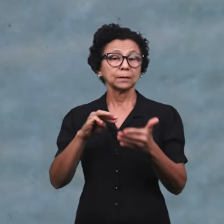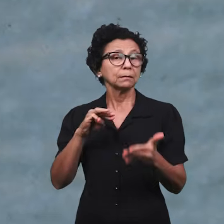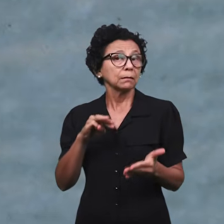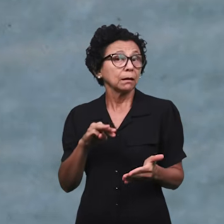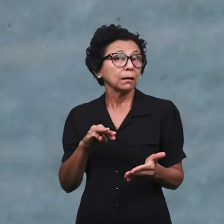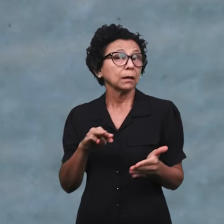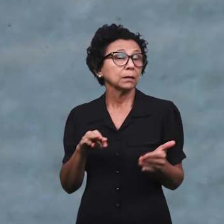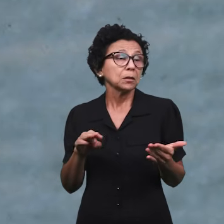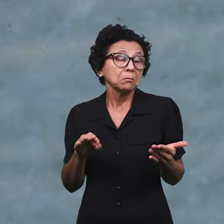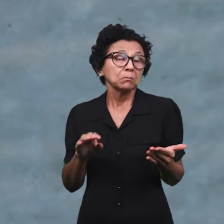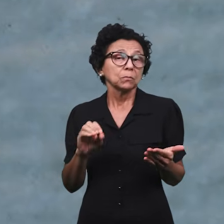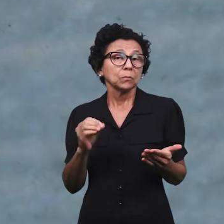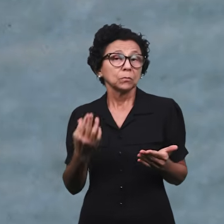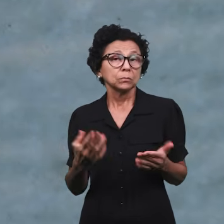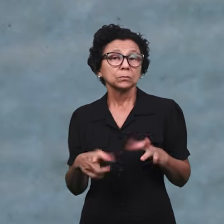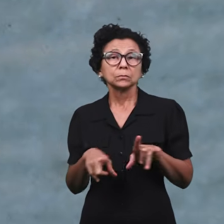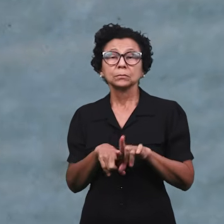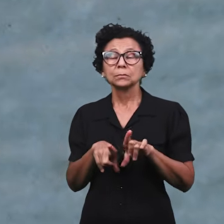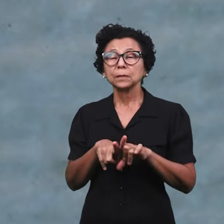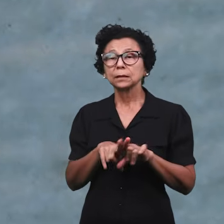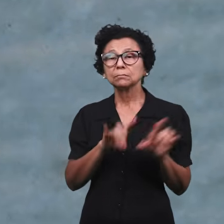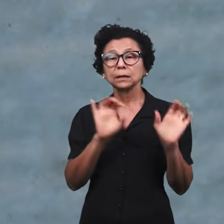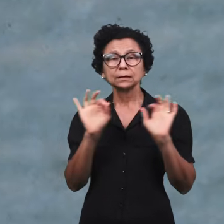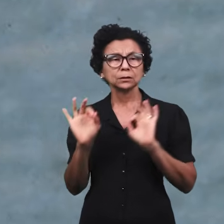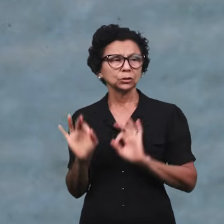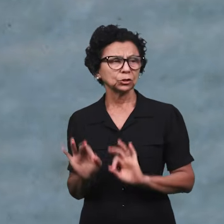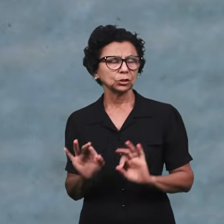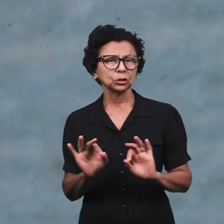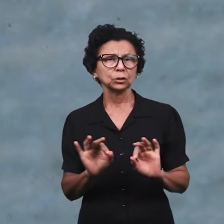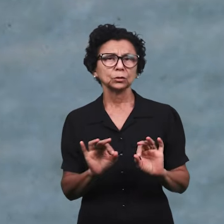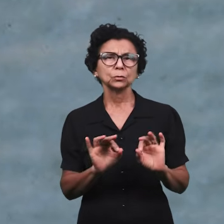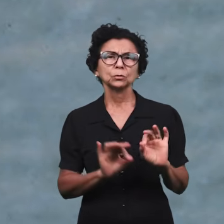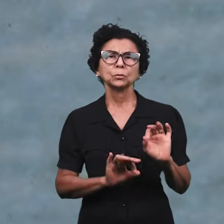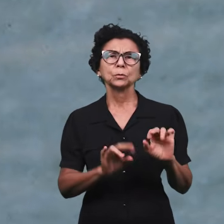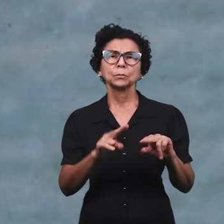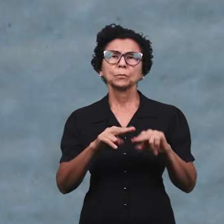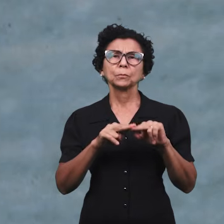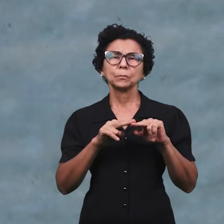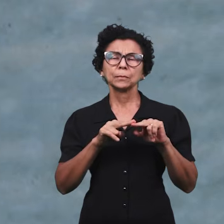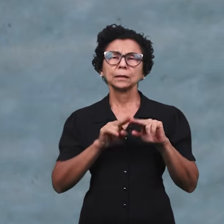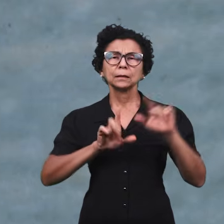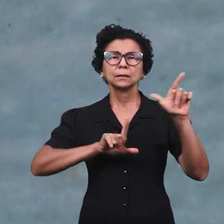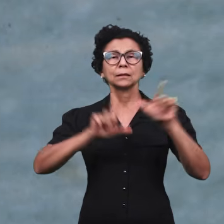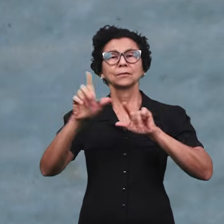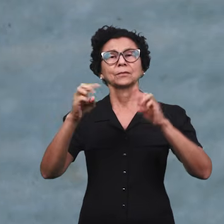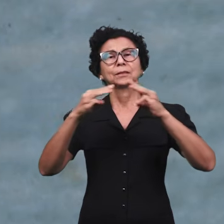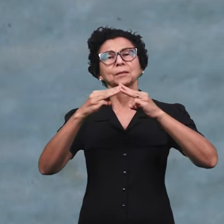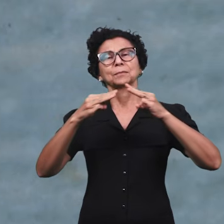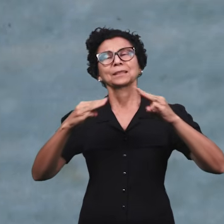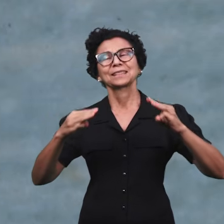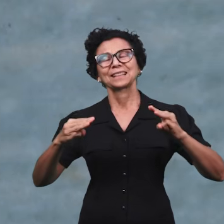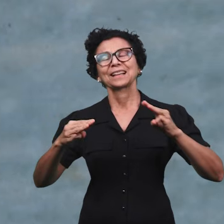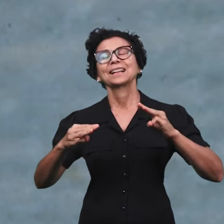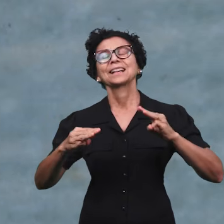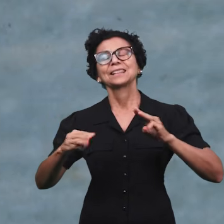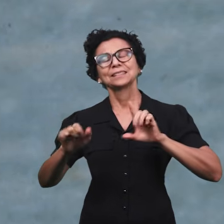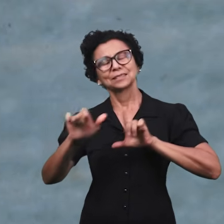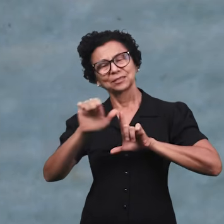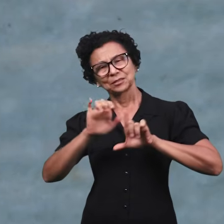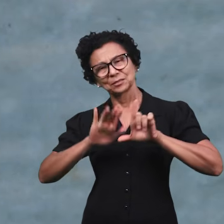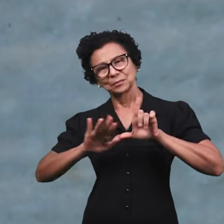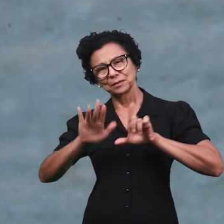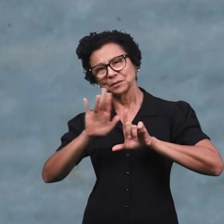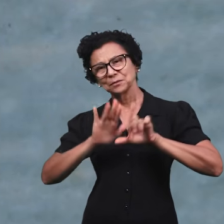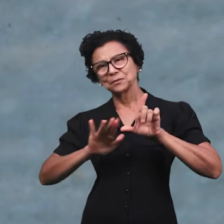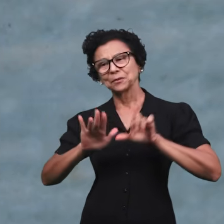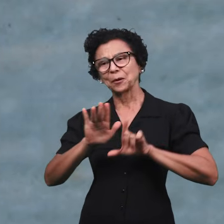esteja também participando deste programa através da programação da TV Manaim no nosso sistema